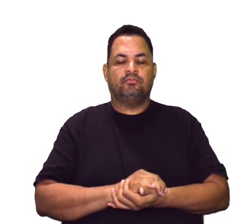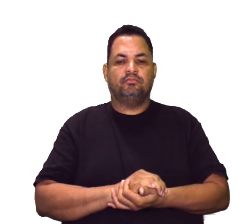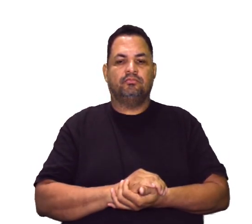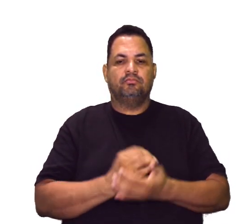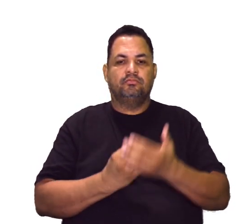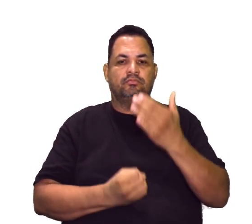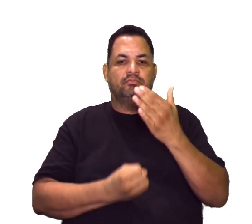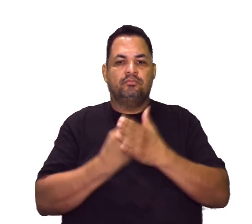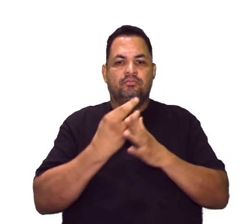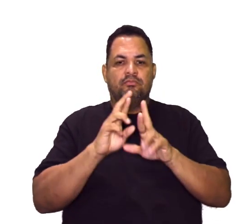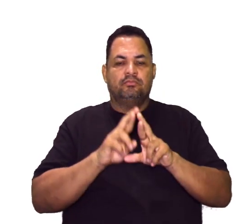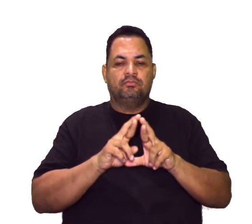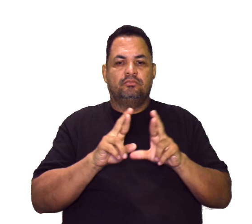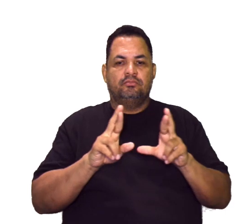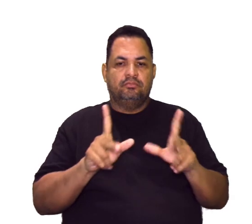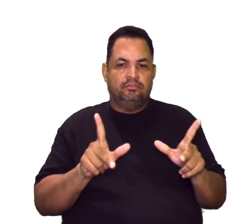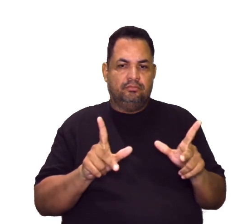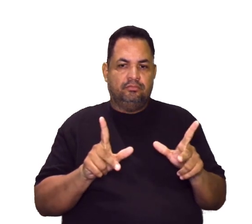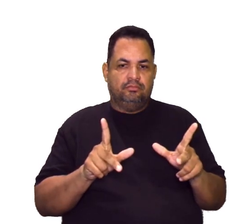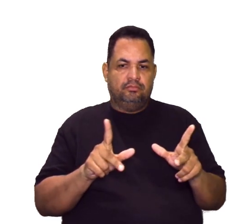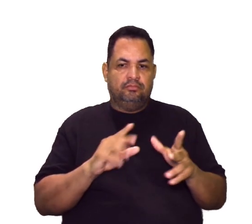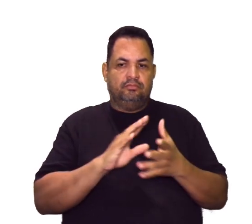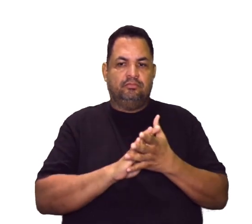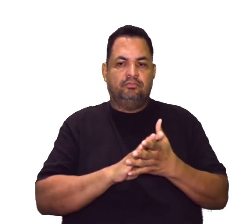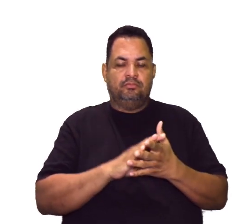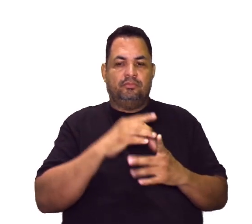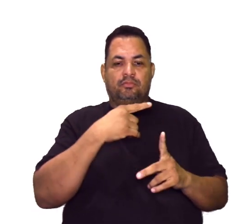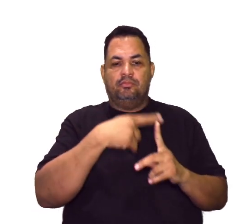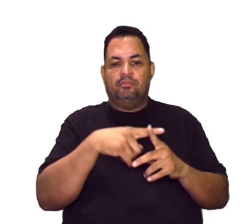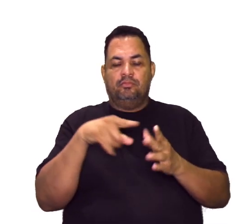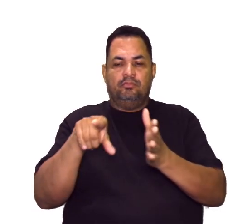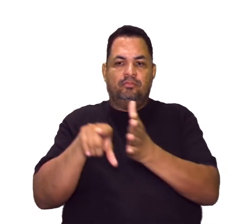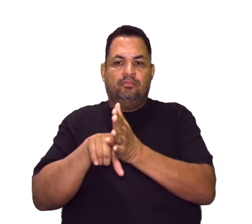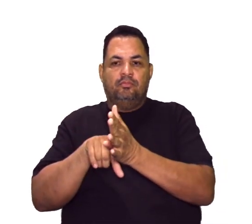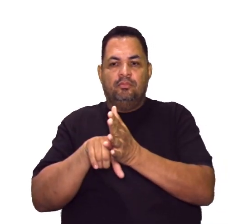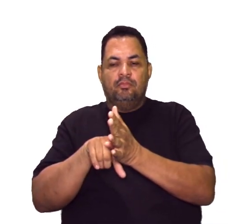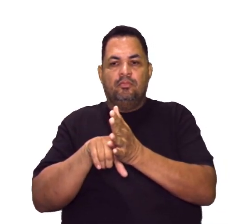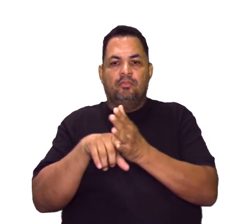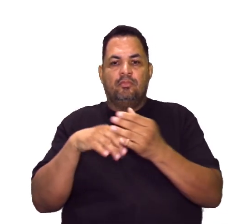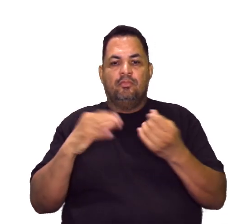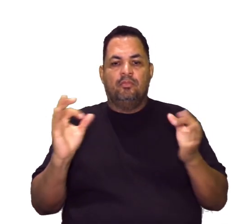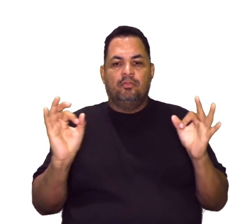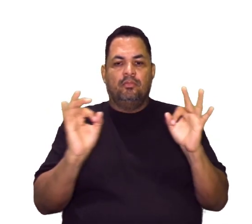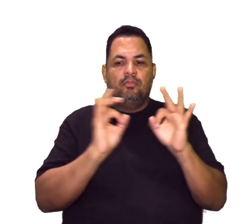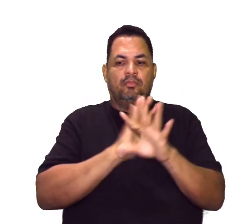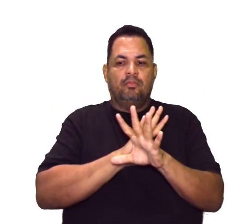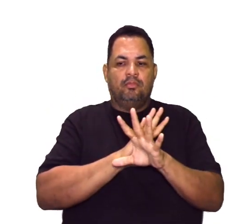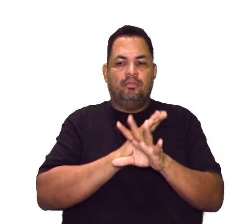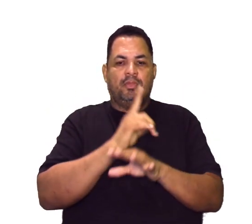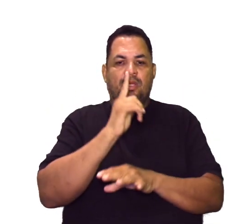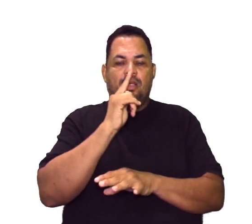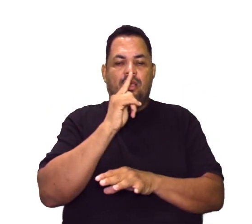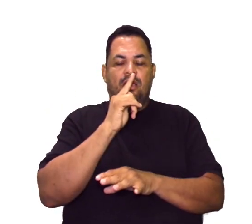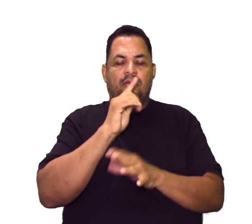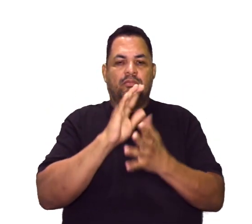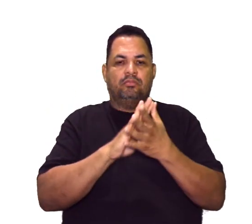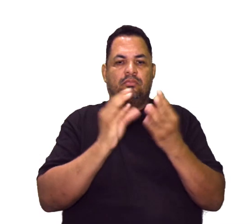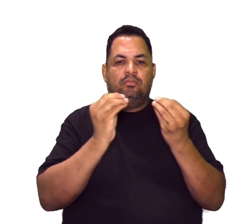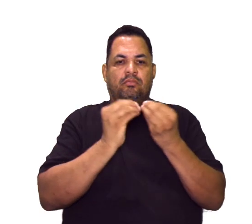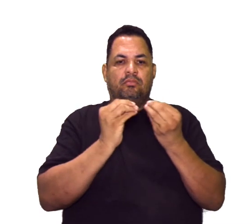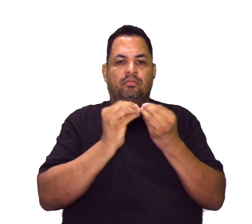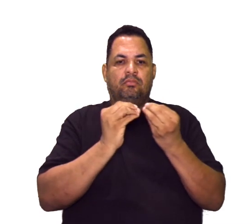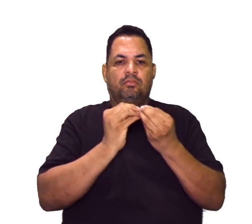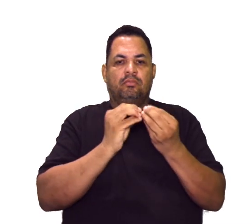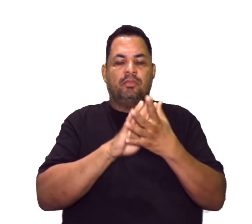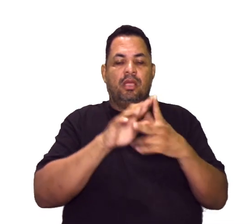eles geram uma diferença de polaridade e, portanto, a molécula da água,